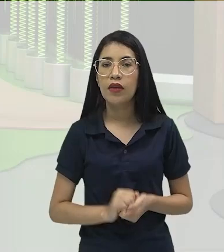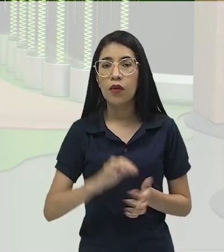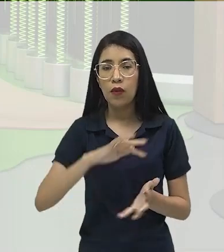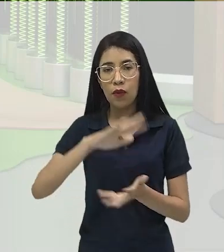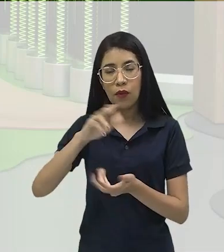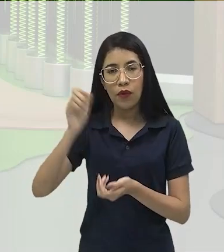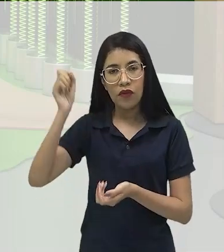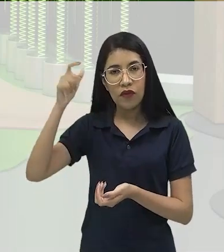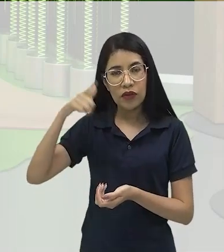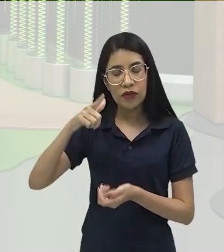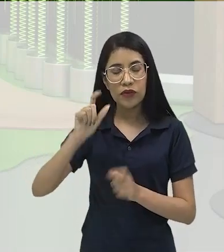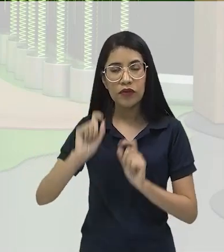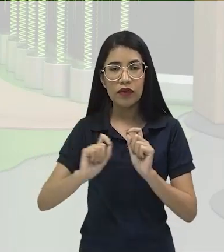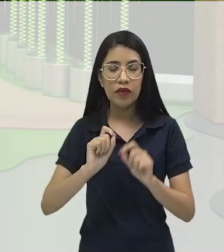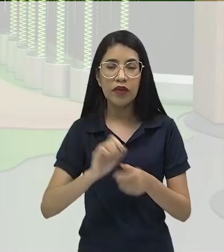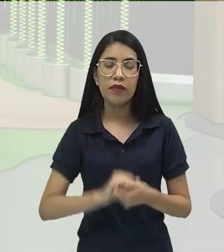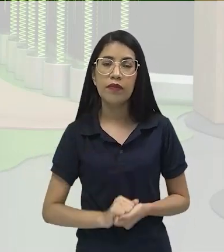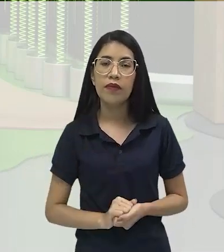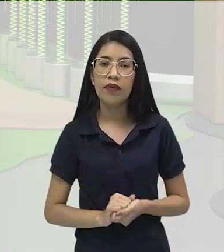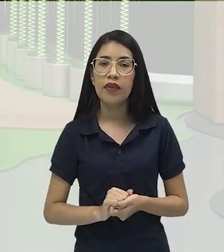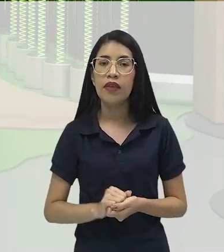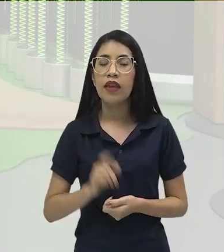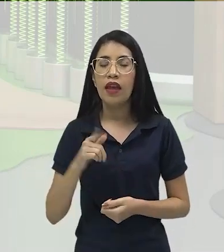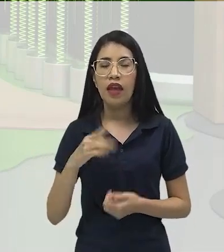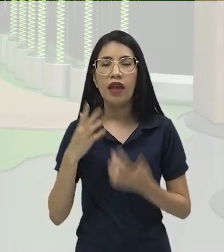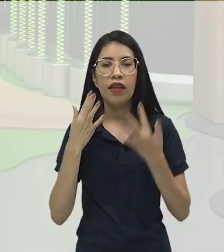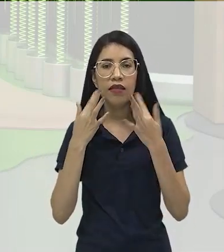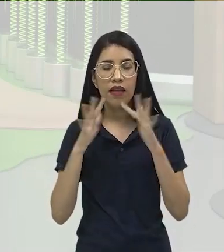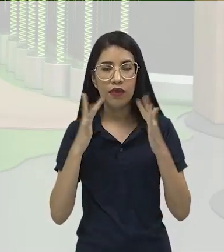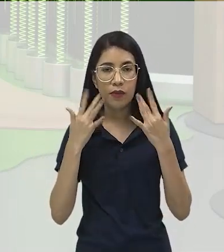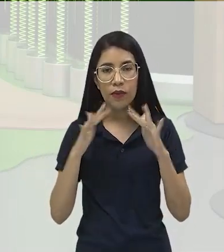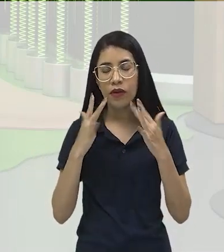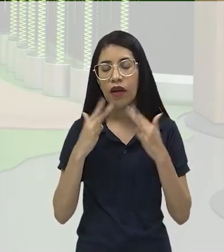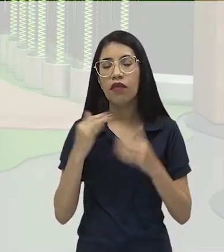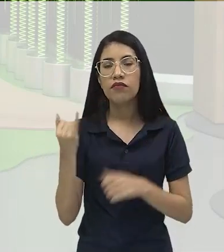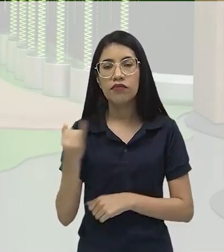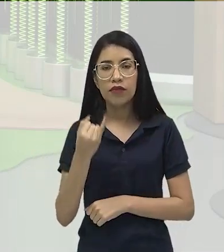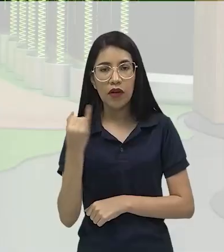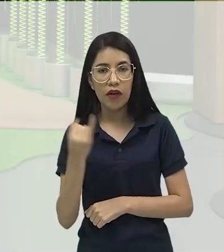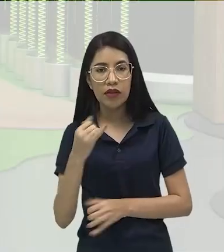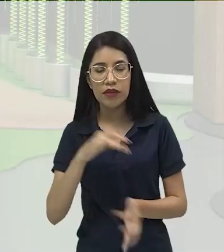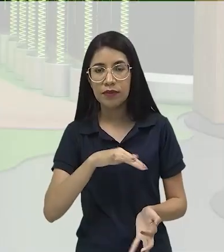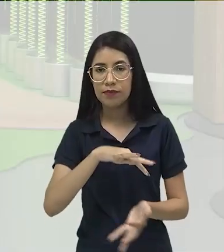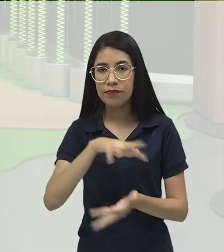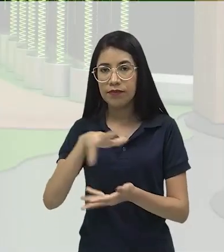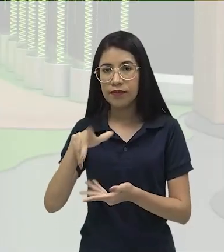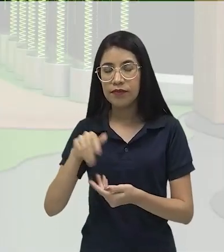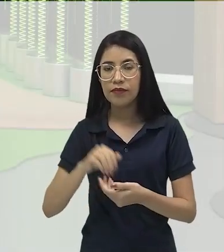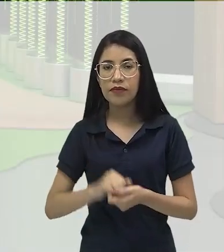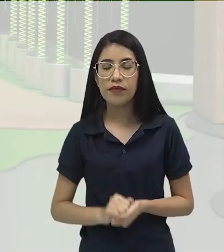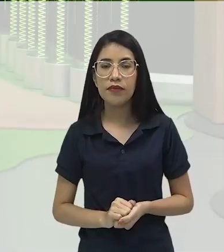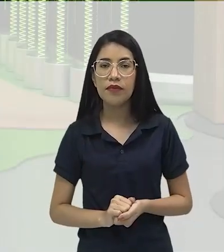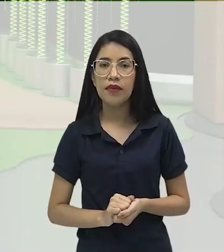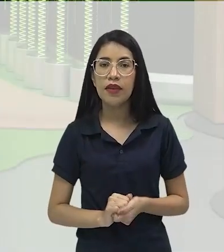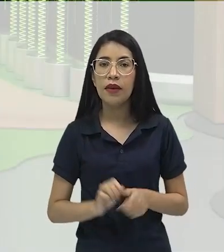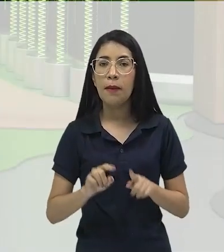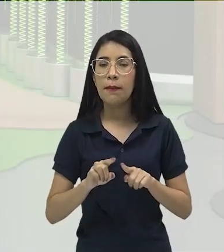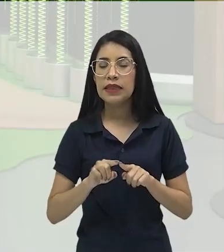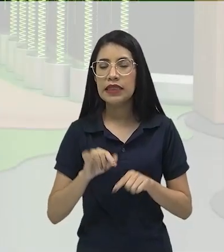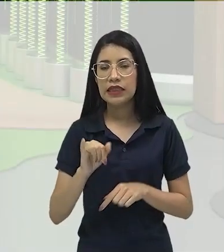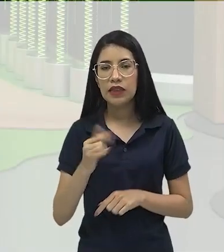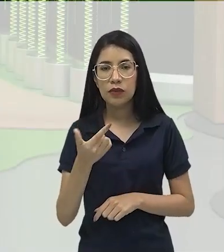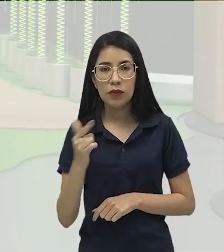estufa, lembrem-se, é um fenômeno natural, é um fenômeno importante para o nosso planeta, sem o qual